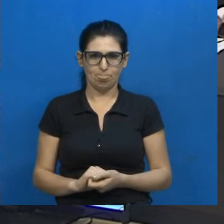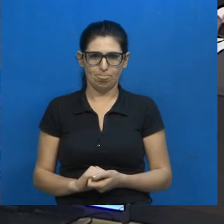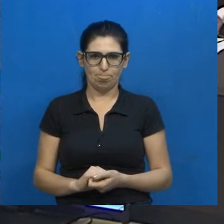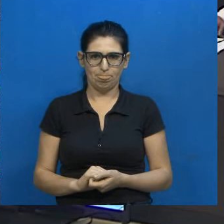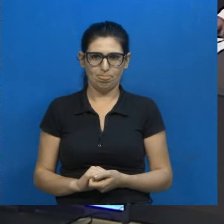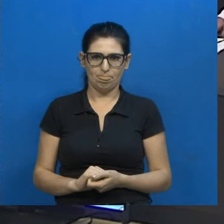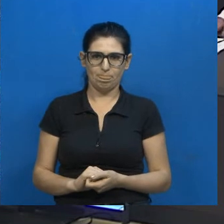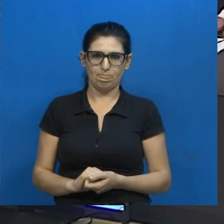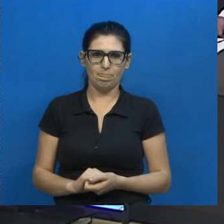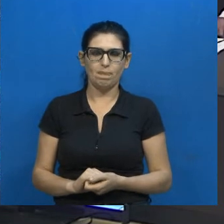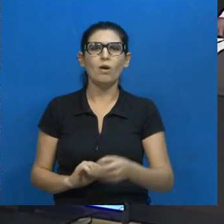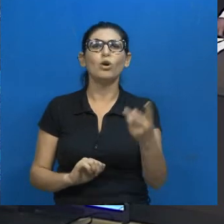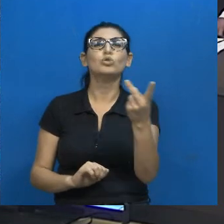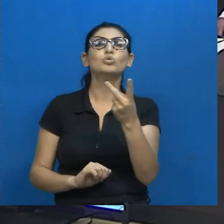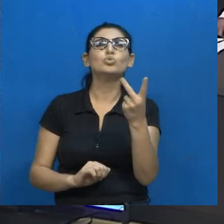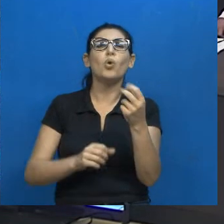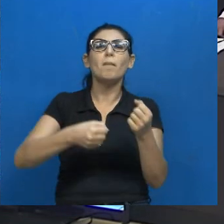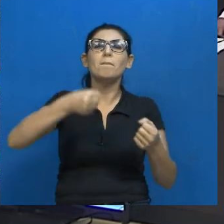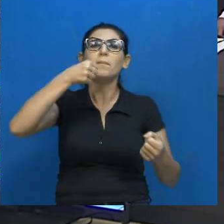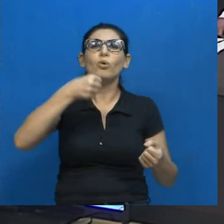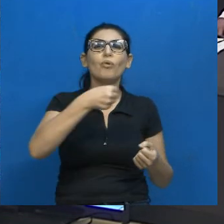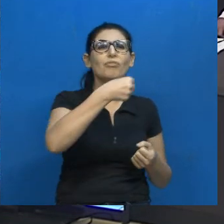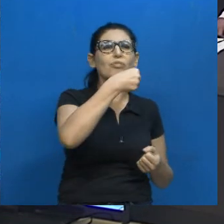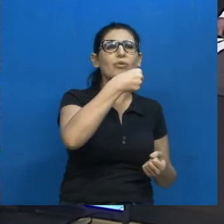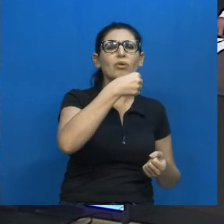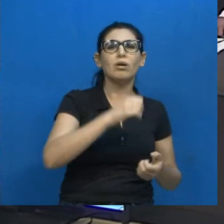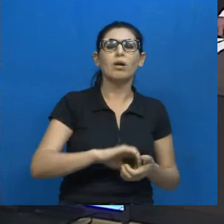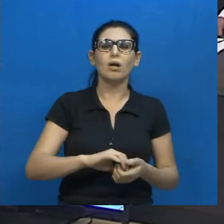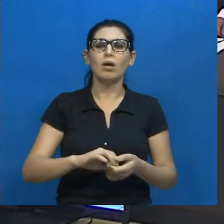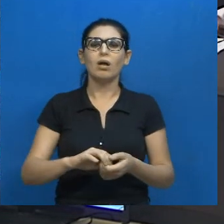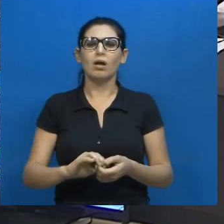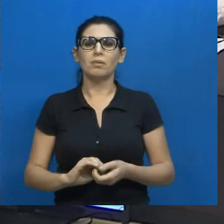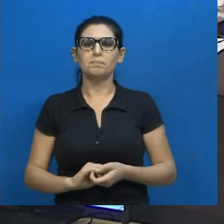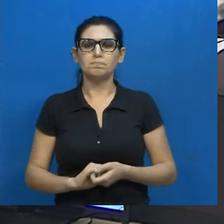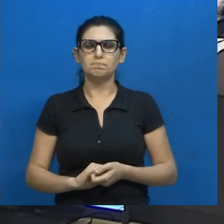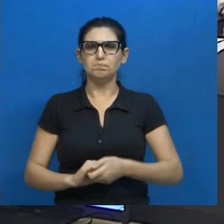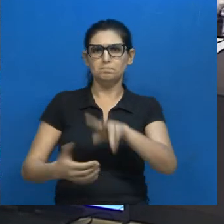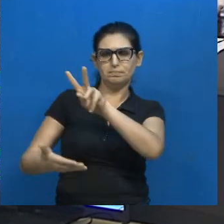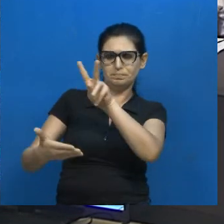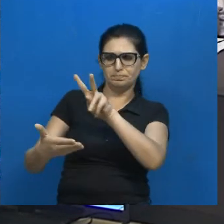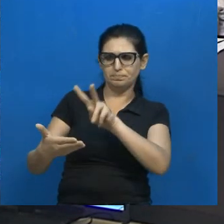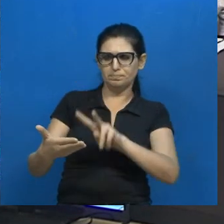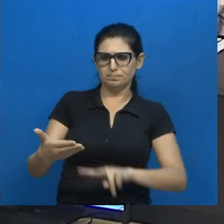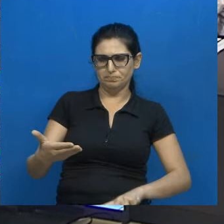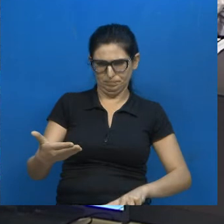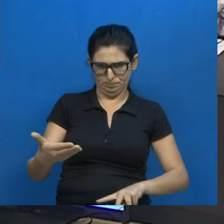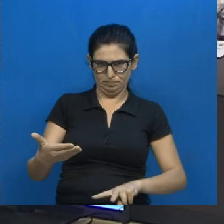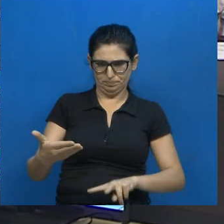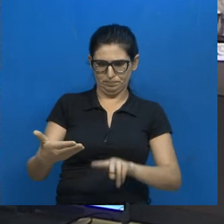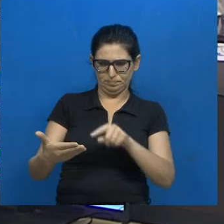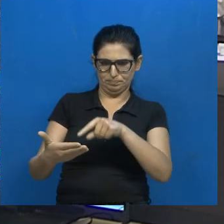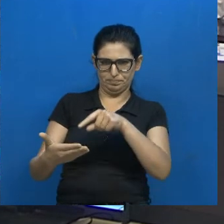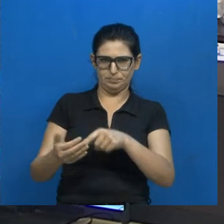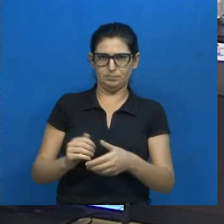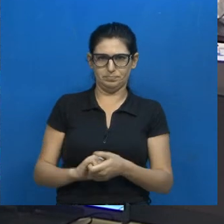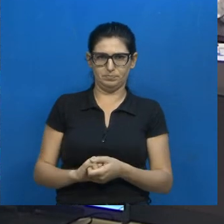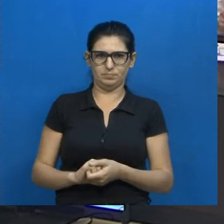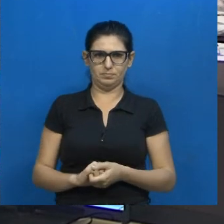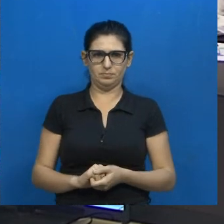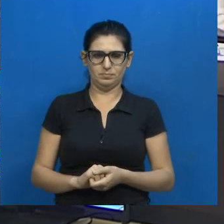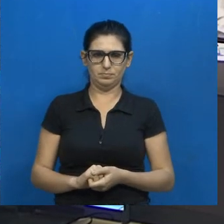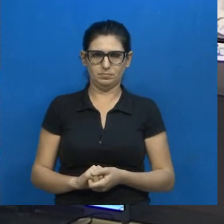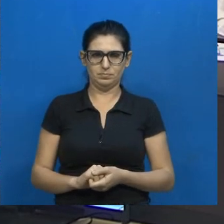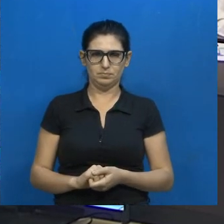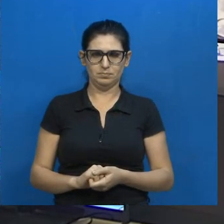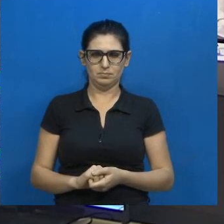Pessoal, cadê os dois microfones? Não, eu queria só, como eu li aqui, eu não fiz nenhuma pergunta, mas na realidade nem seria uma pergunta que